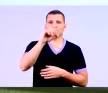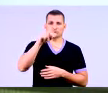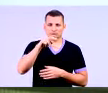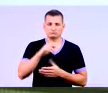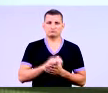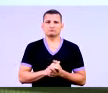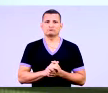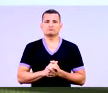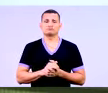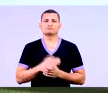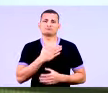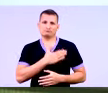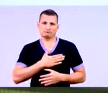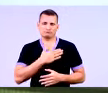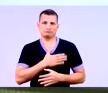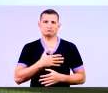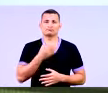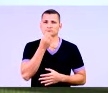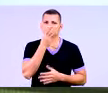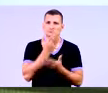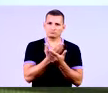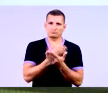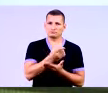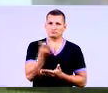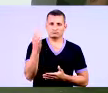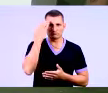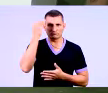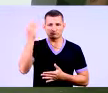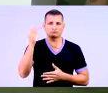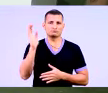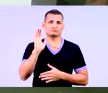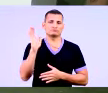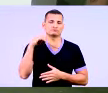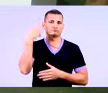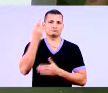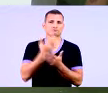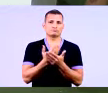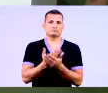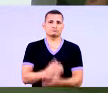estudos para vocês aí tem um sucesso e até a próxima aula